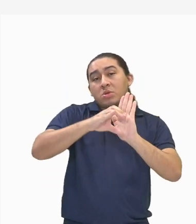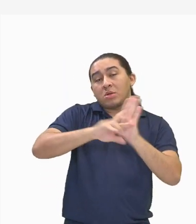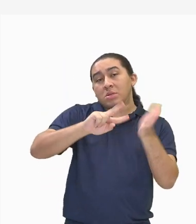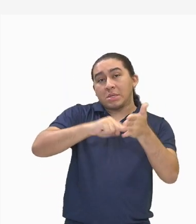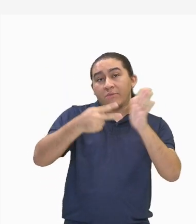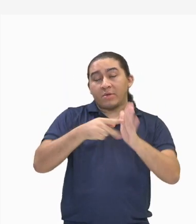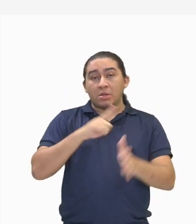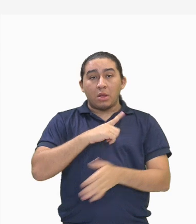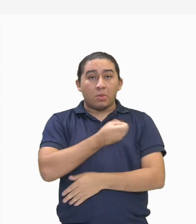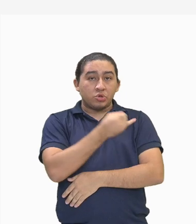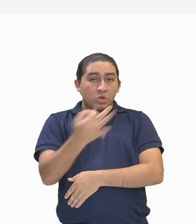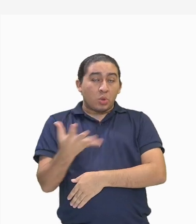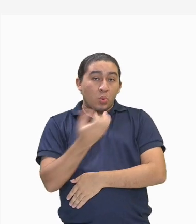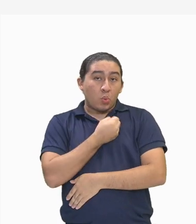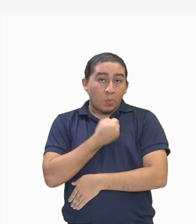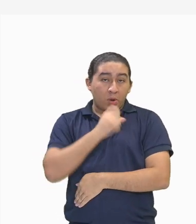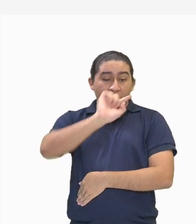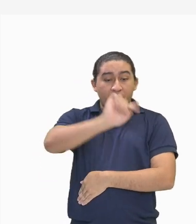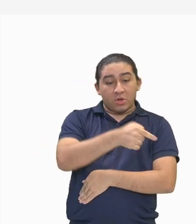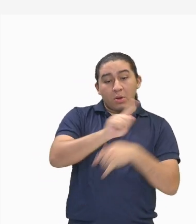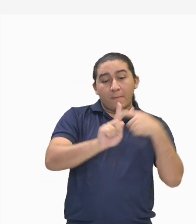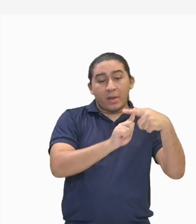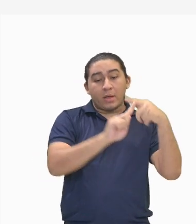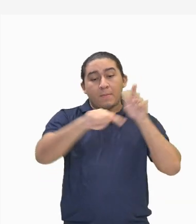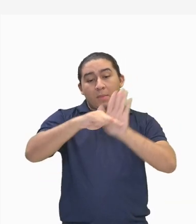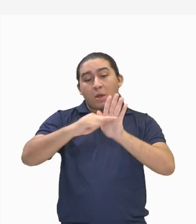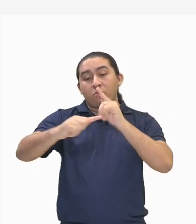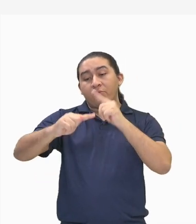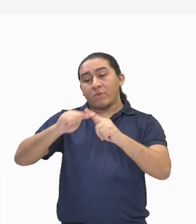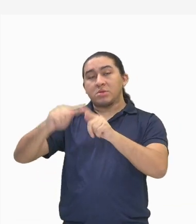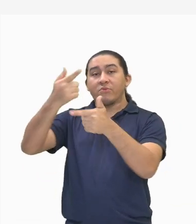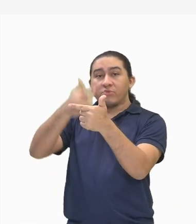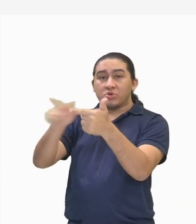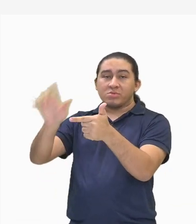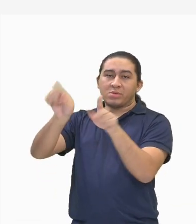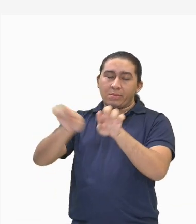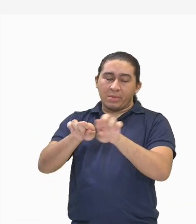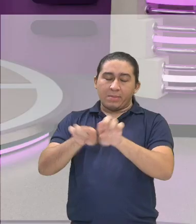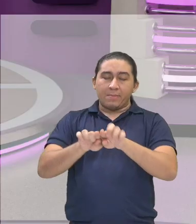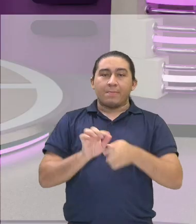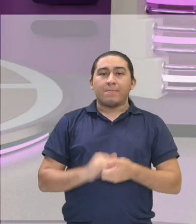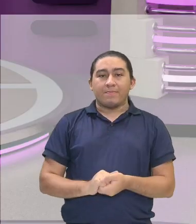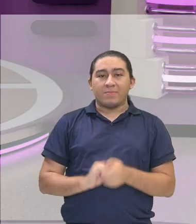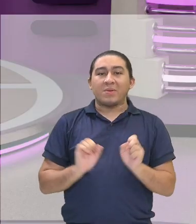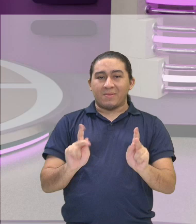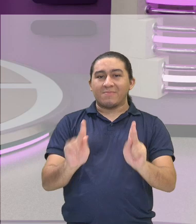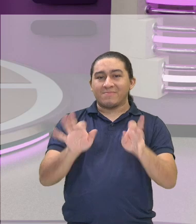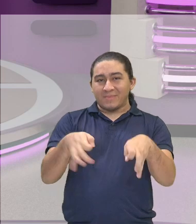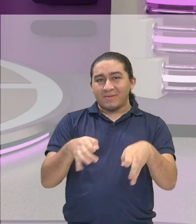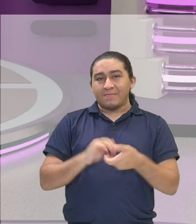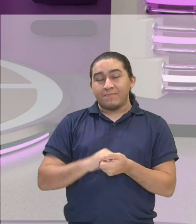estrutura, adição, subtração, multiplicação e divisão com esses números. Tá ok?